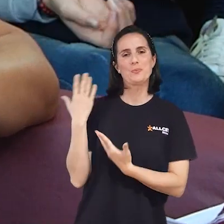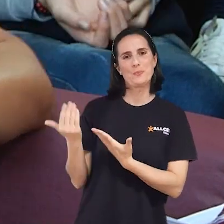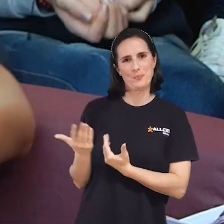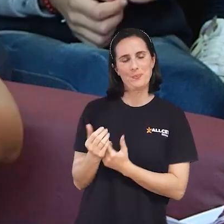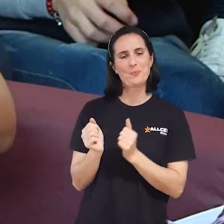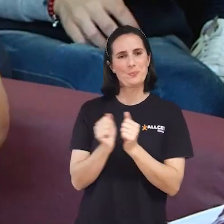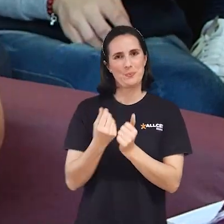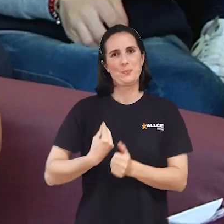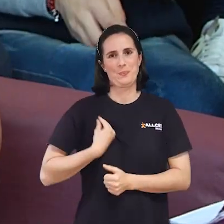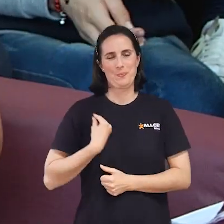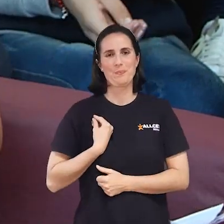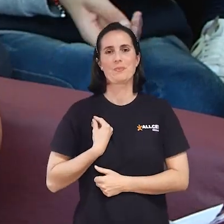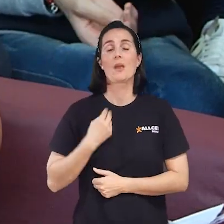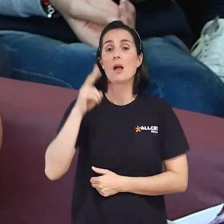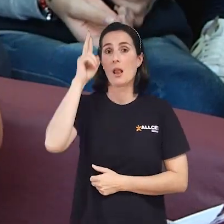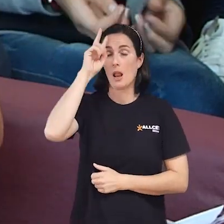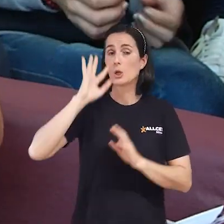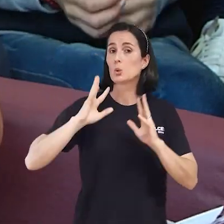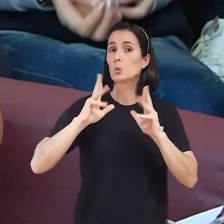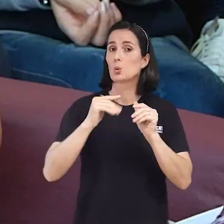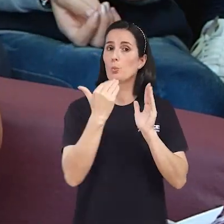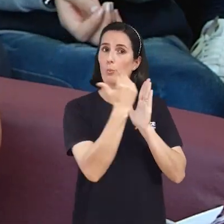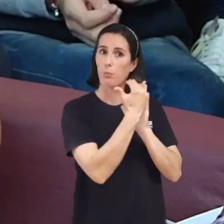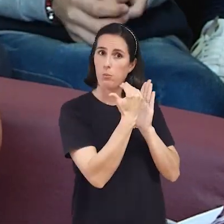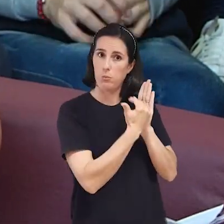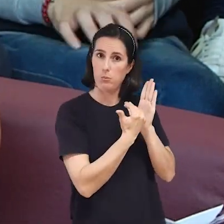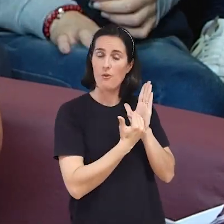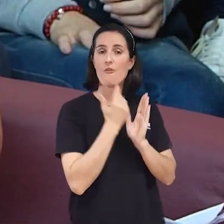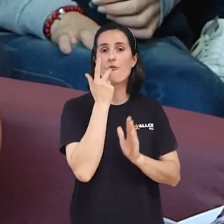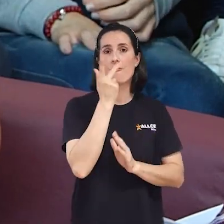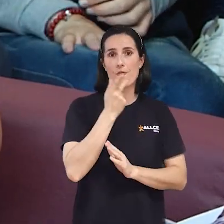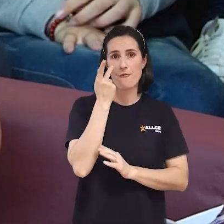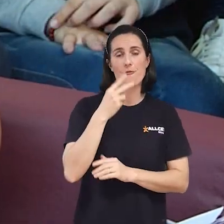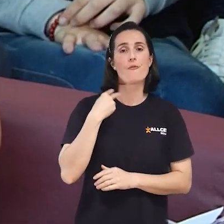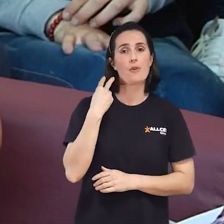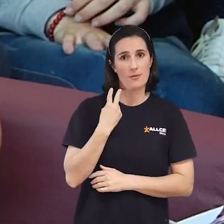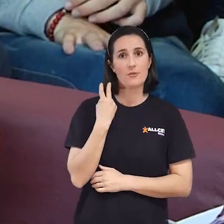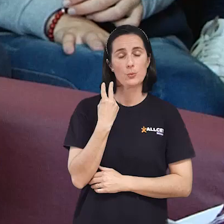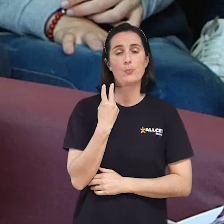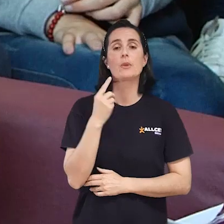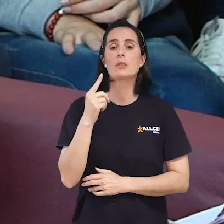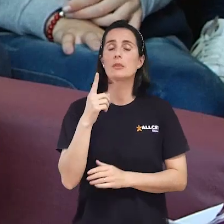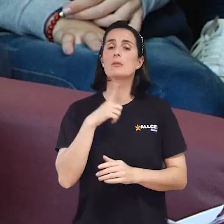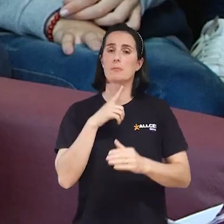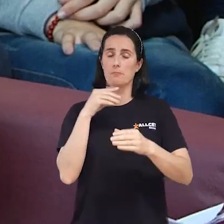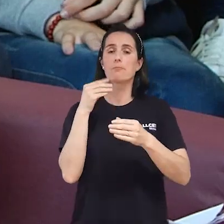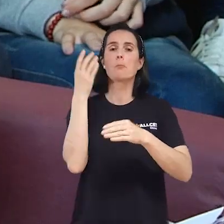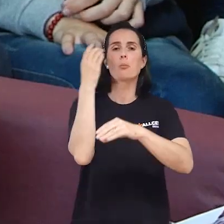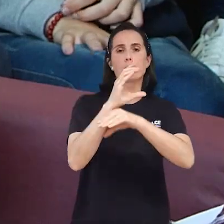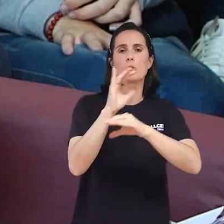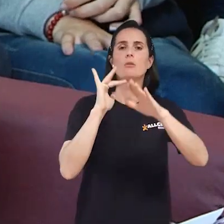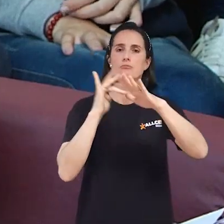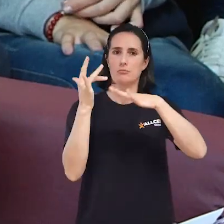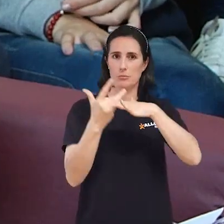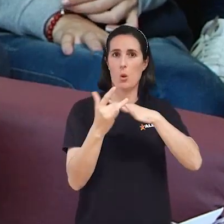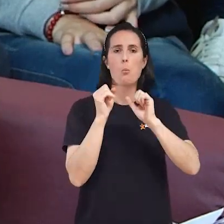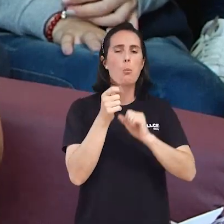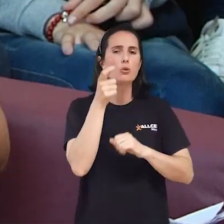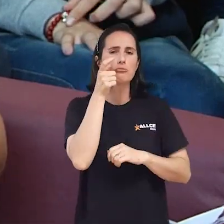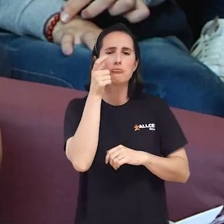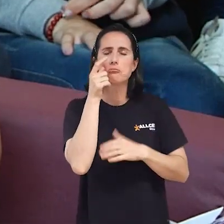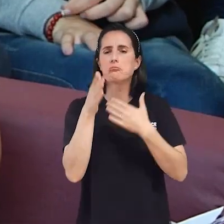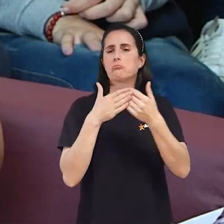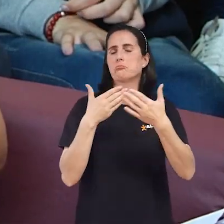estão conosco. Lembro que todos os programas Fala Vereador encontram-se nas nossas redes sociais. Você pode